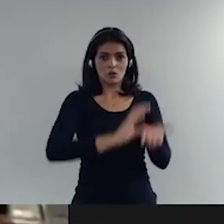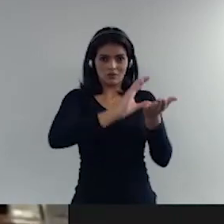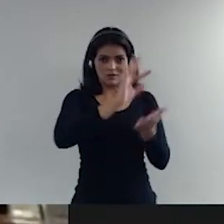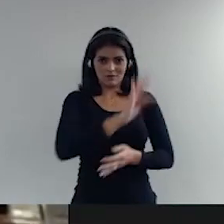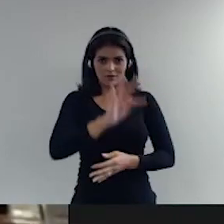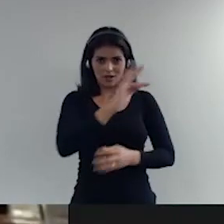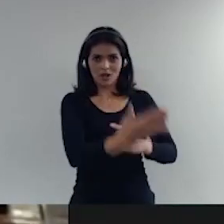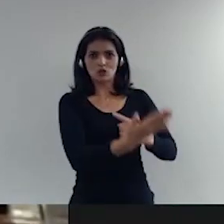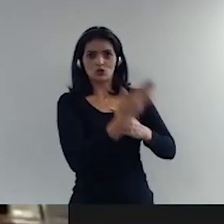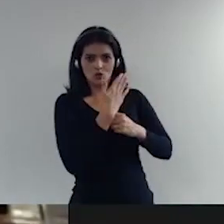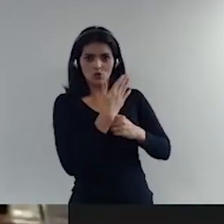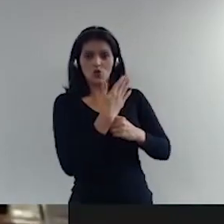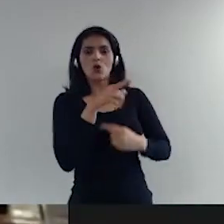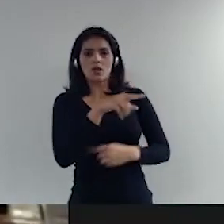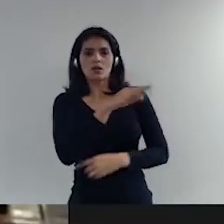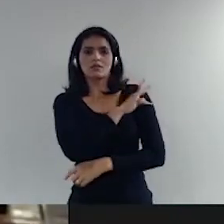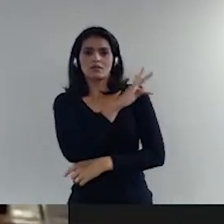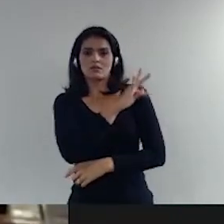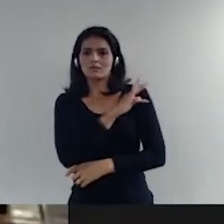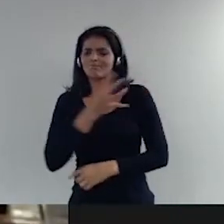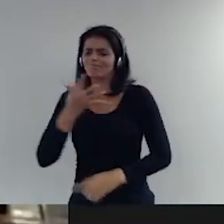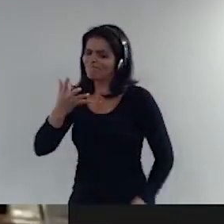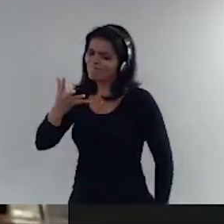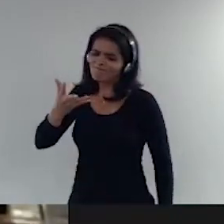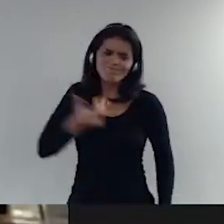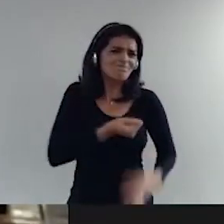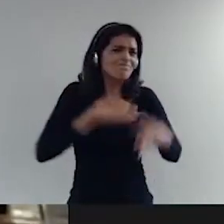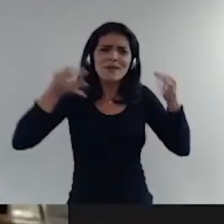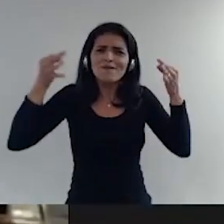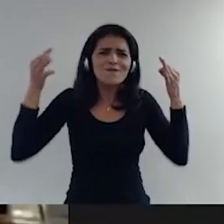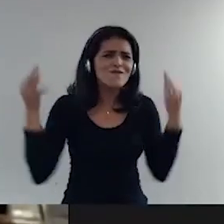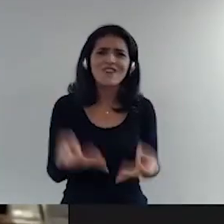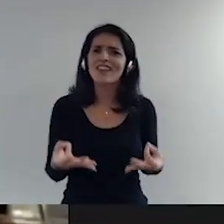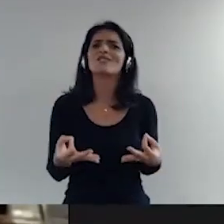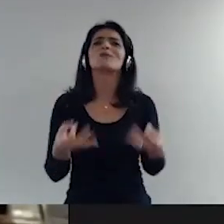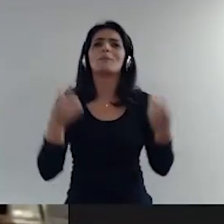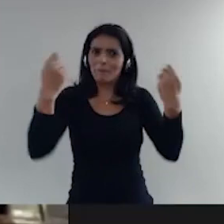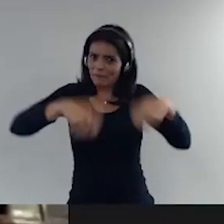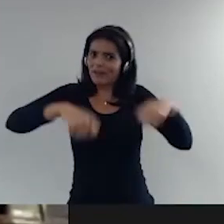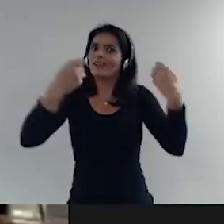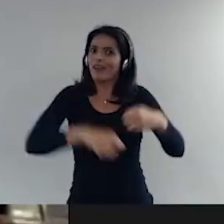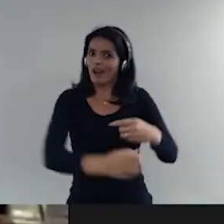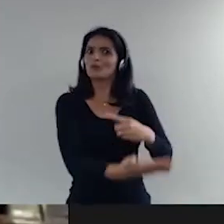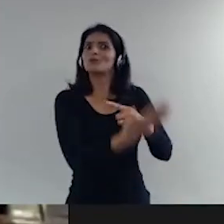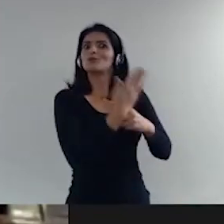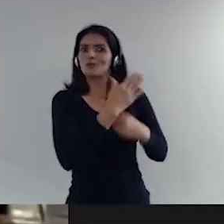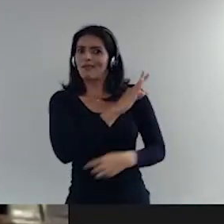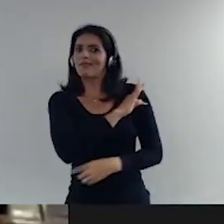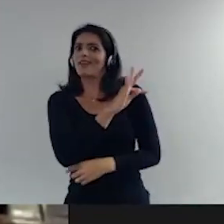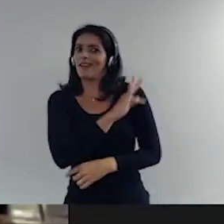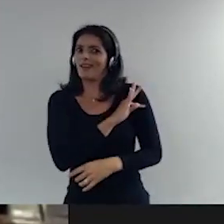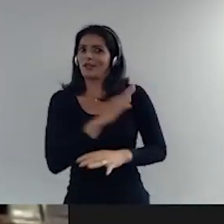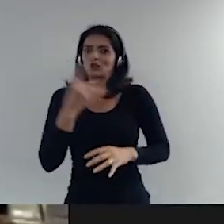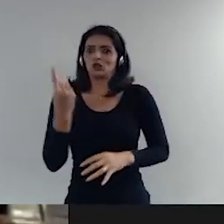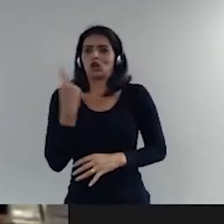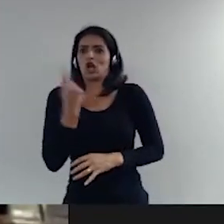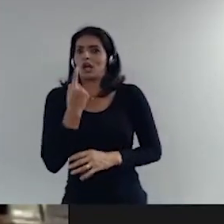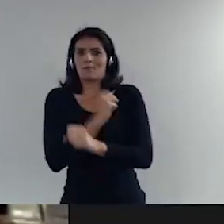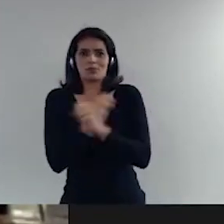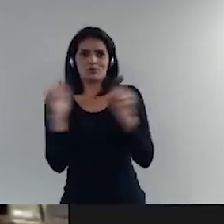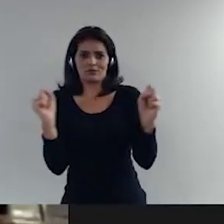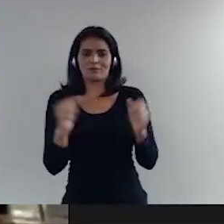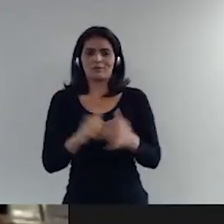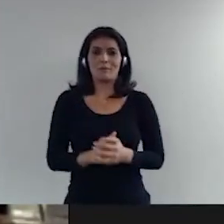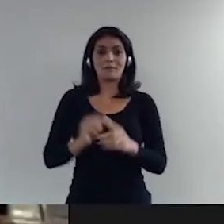Federal, esse suporte técnico indispensável nessa época. Informo o início, logo